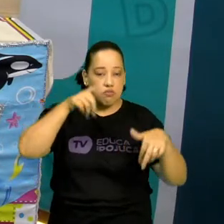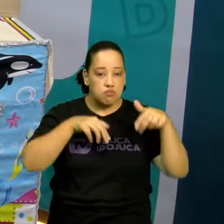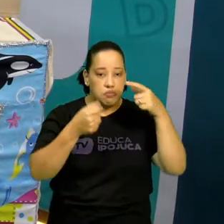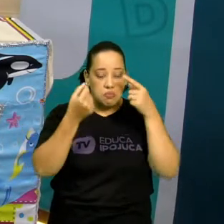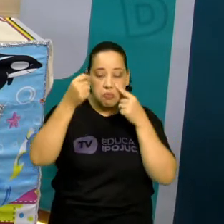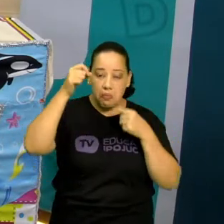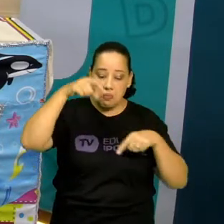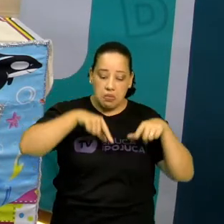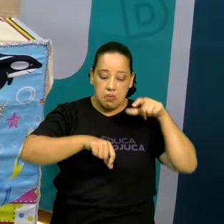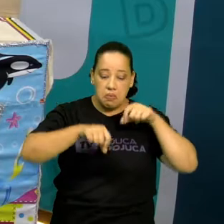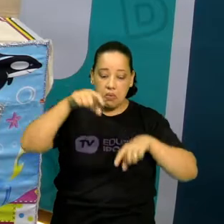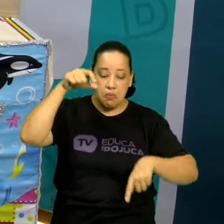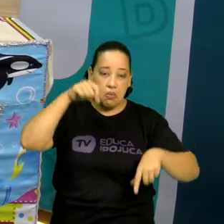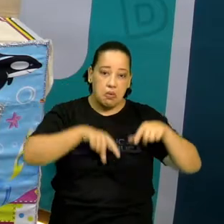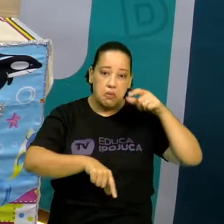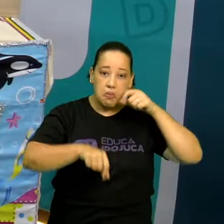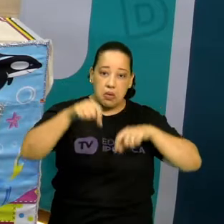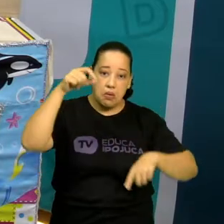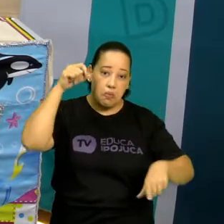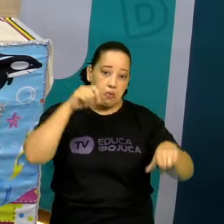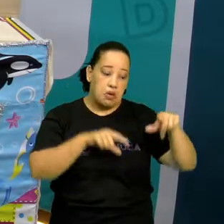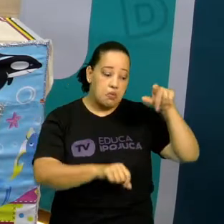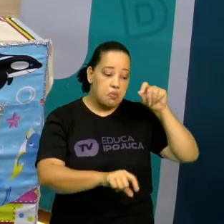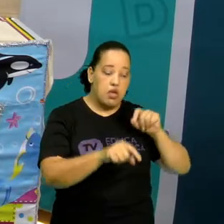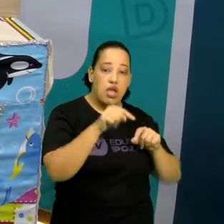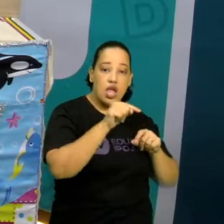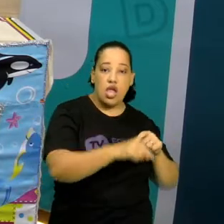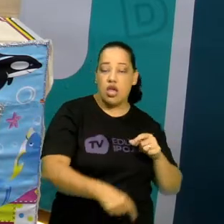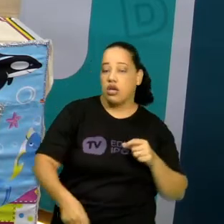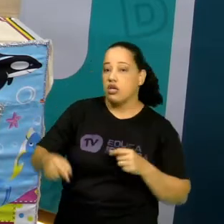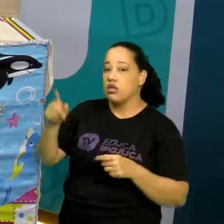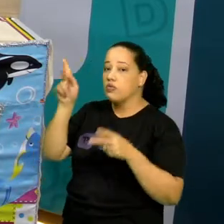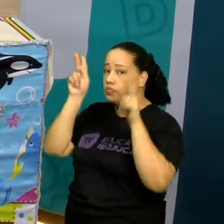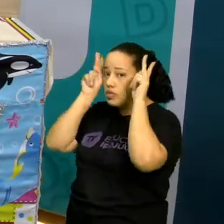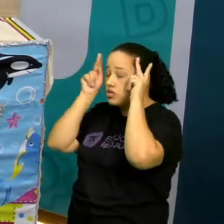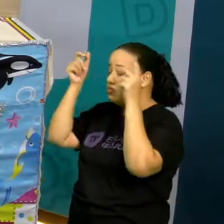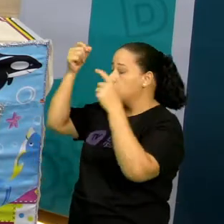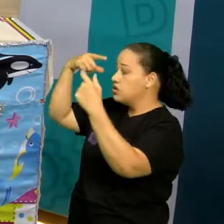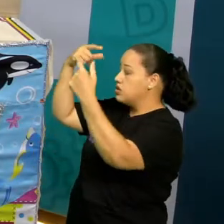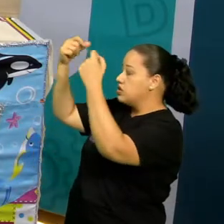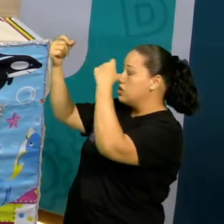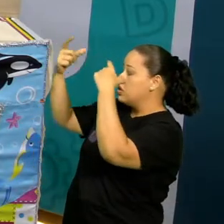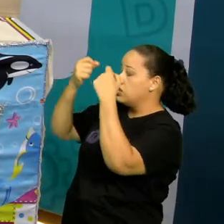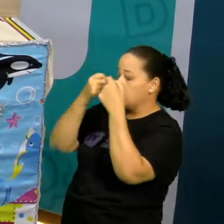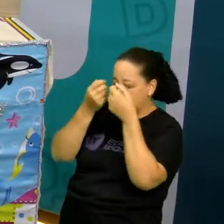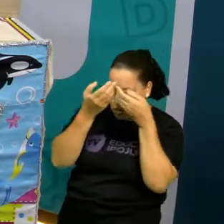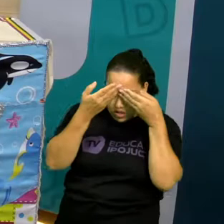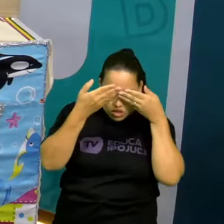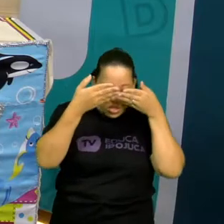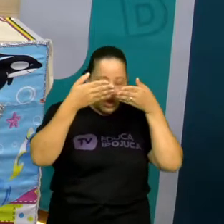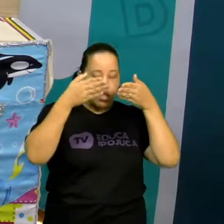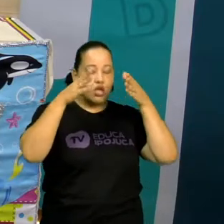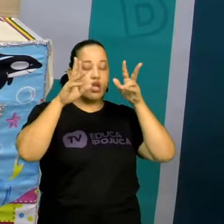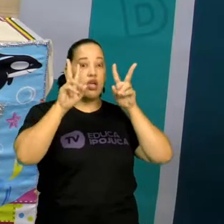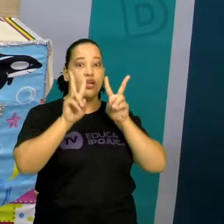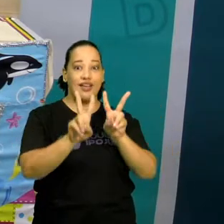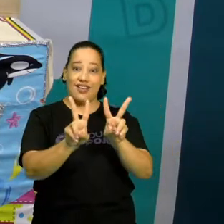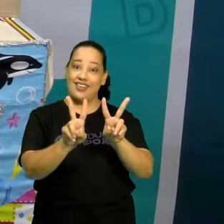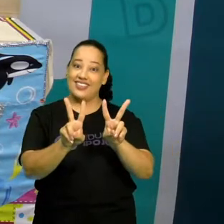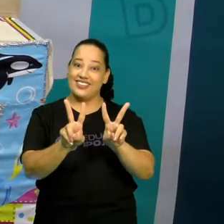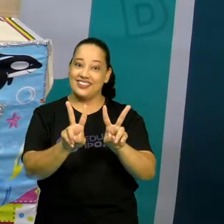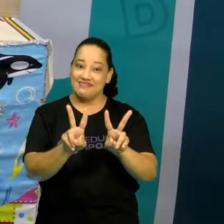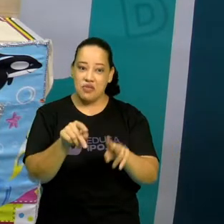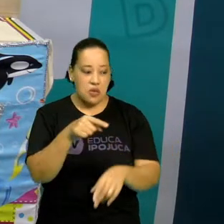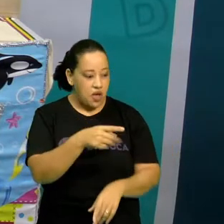olhos bateram nos olhos do príncipe e ele voltou enxergar Tu acredita leiturinha